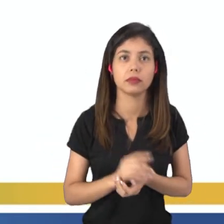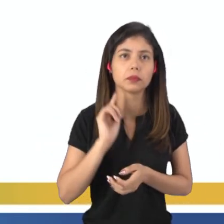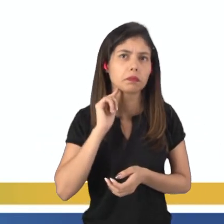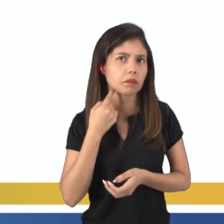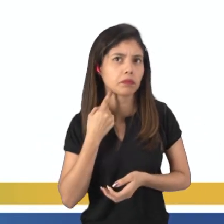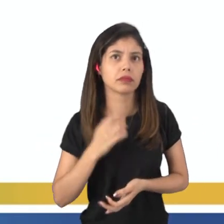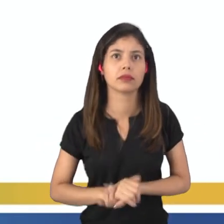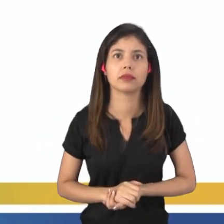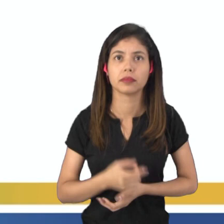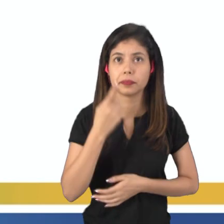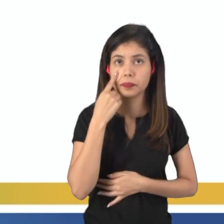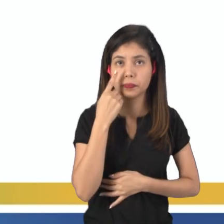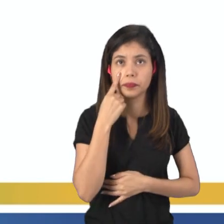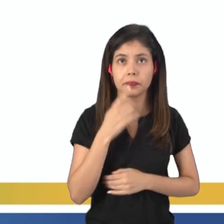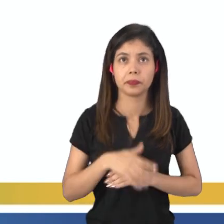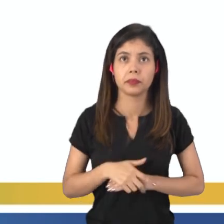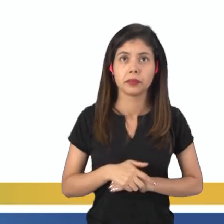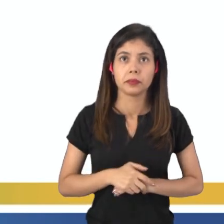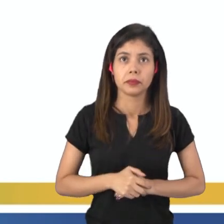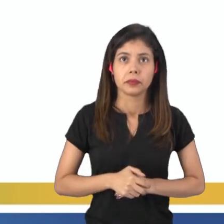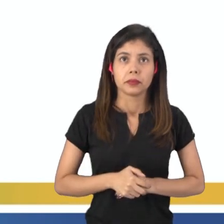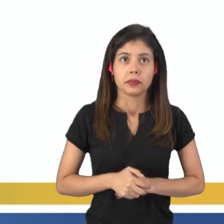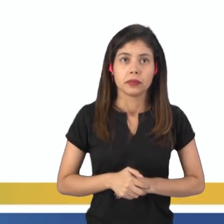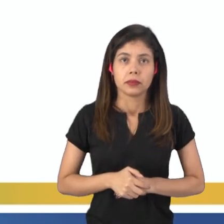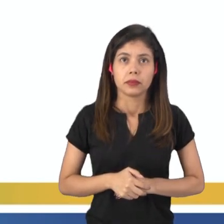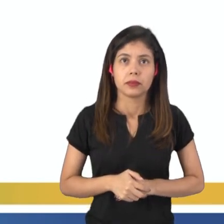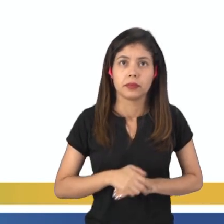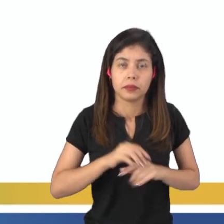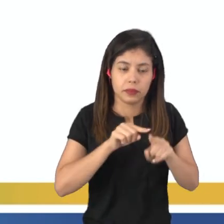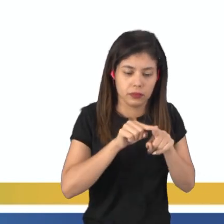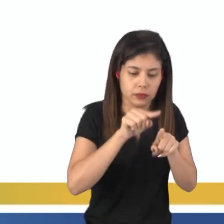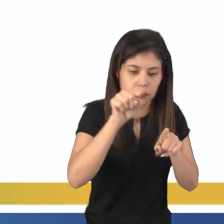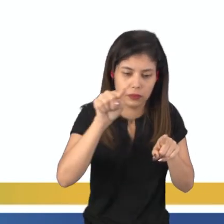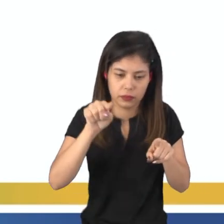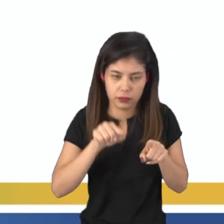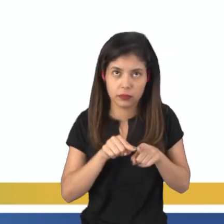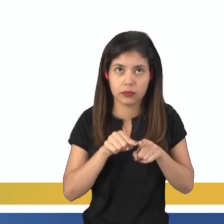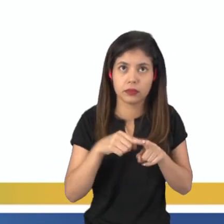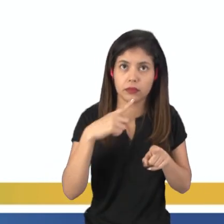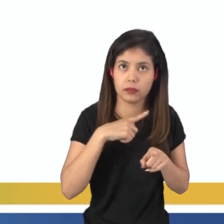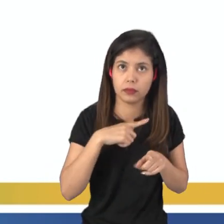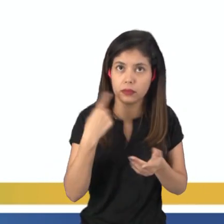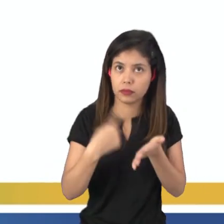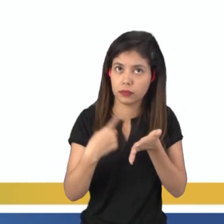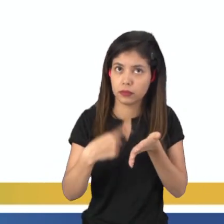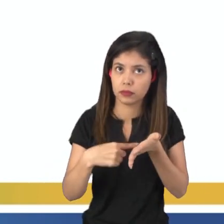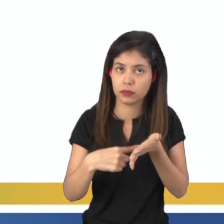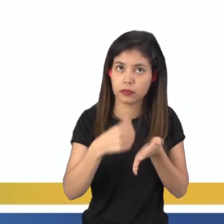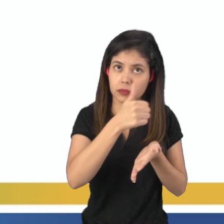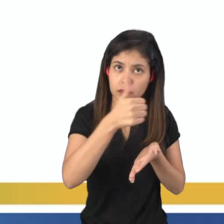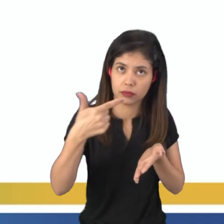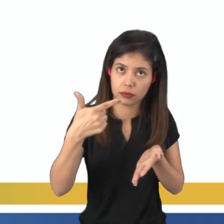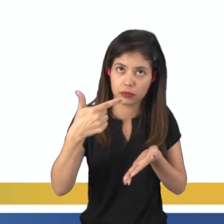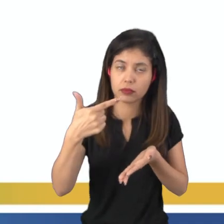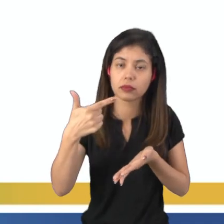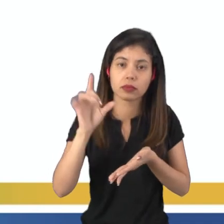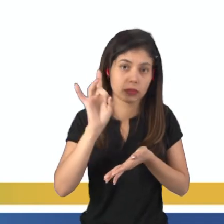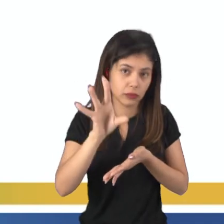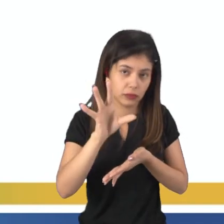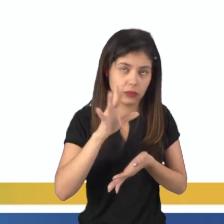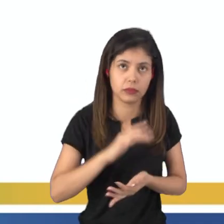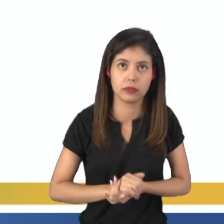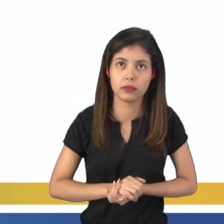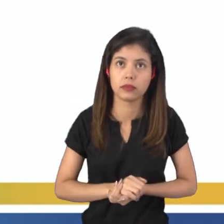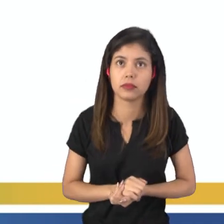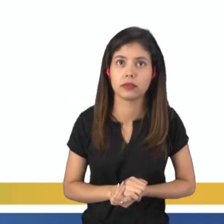sujeira. Então, observe aí que vamos supor que essa parcela do gráfico de setores considerada das teclas seja de 12